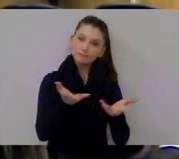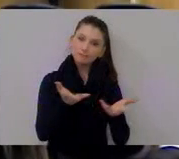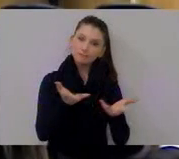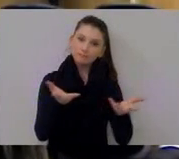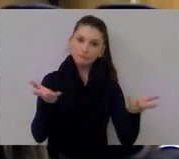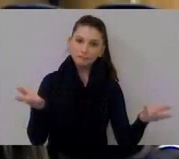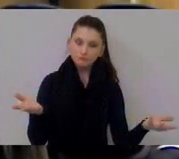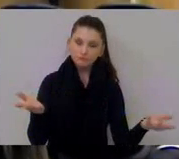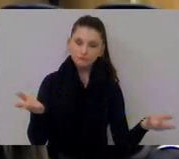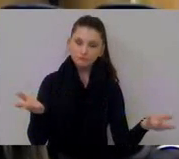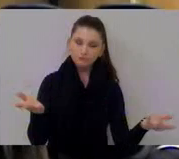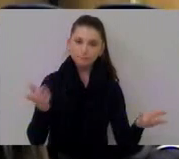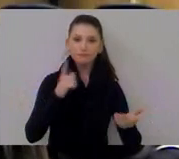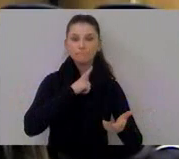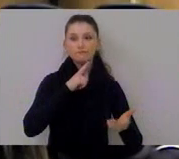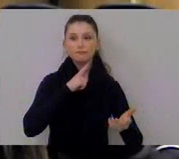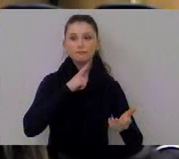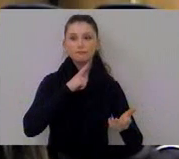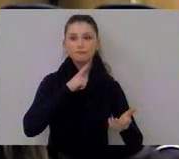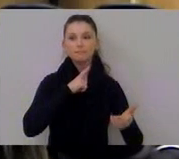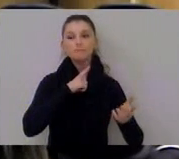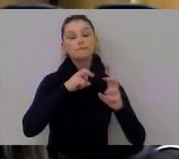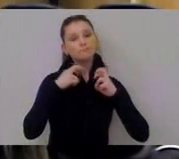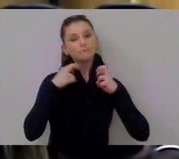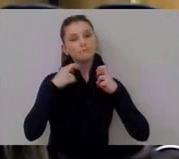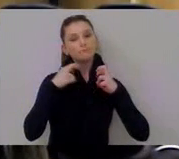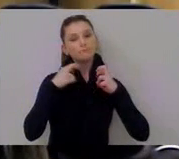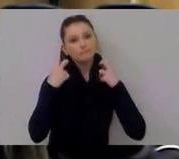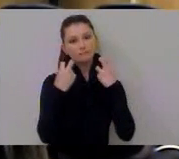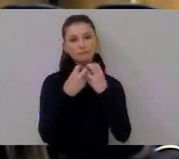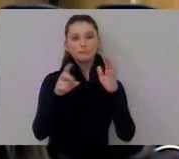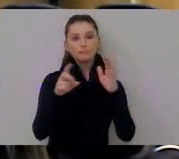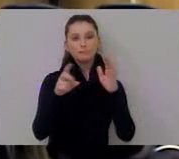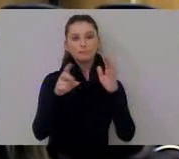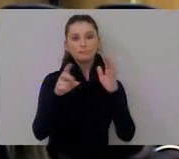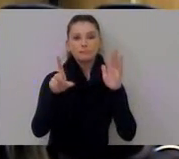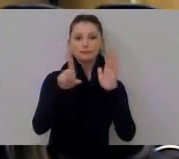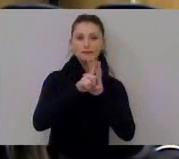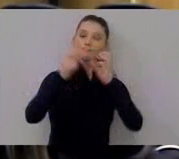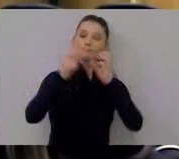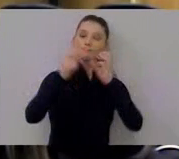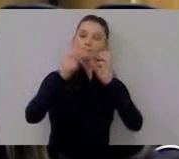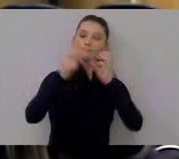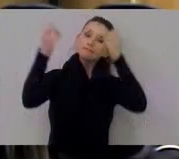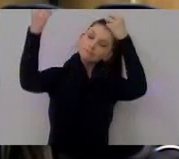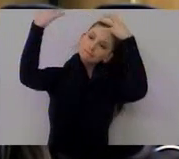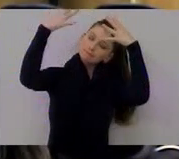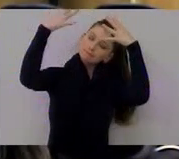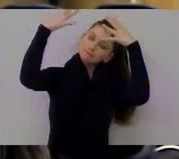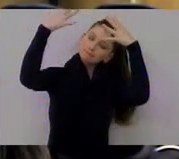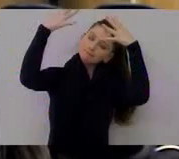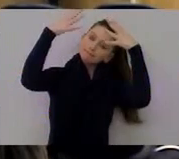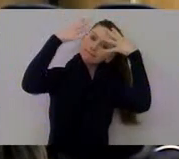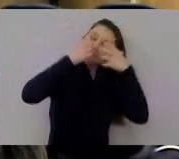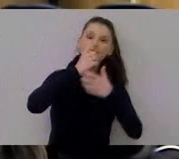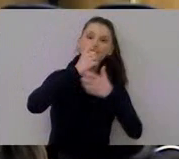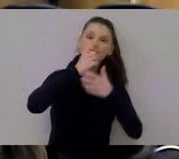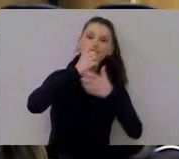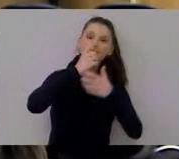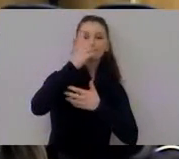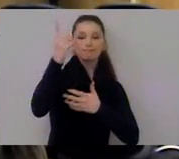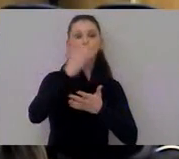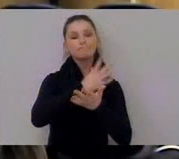Havendo coro regimental e sob a proteção de Deus,